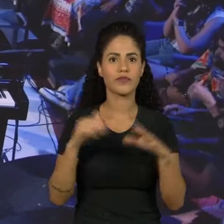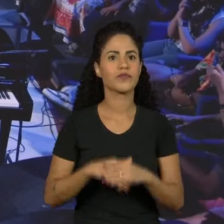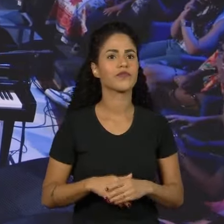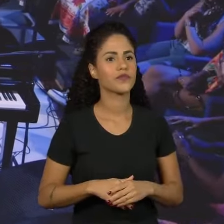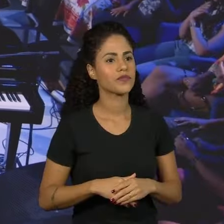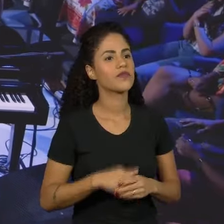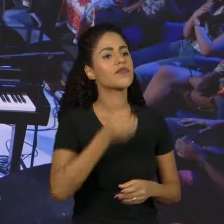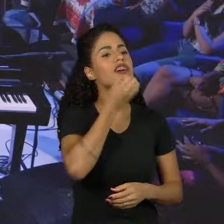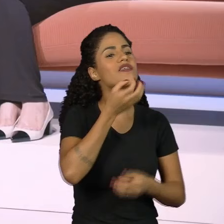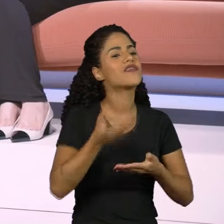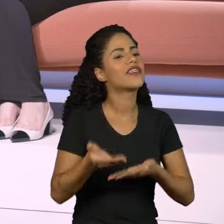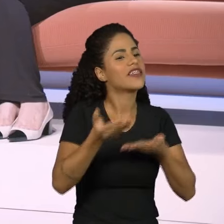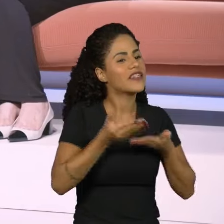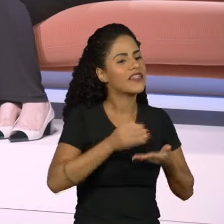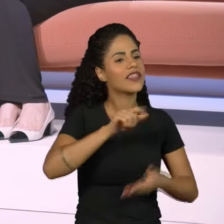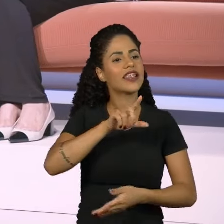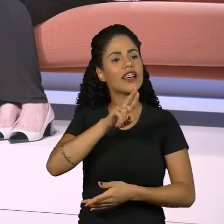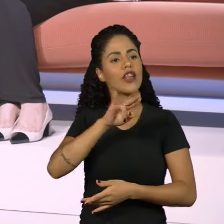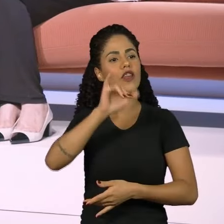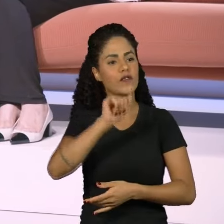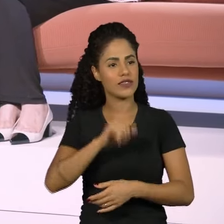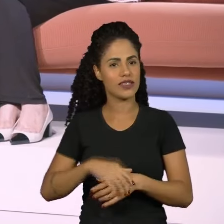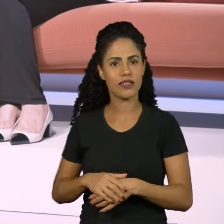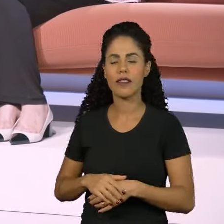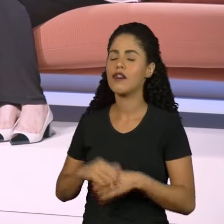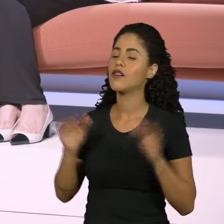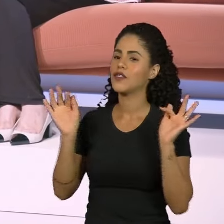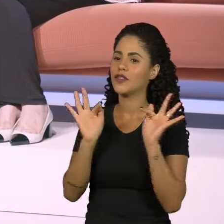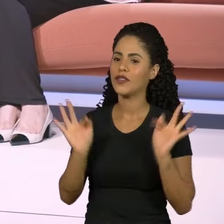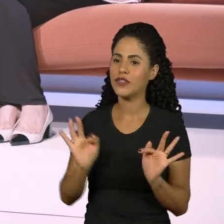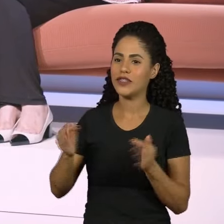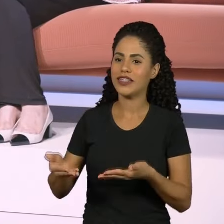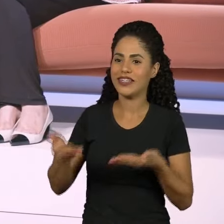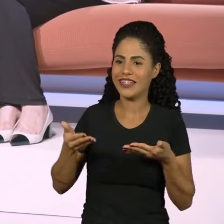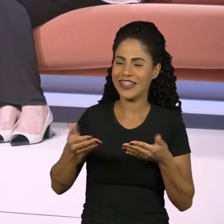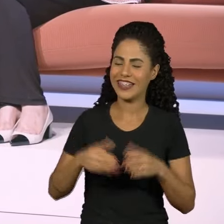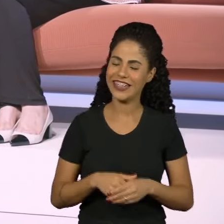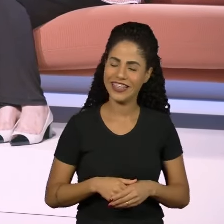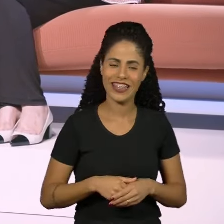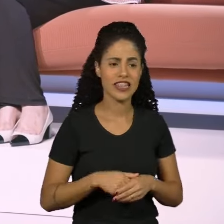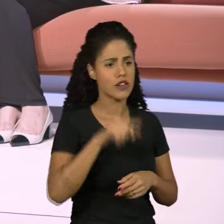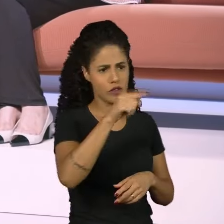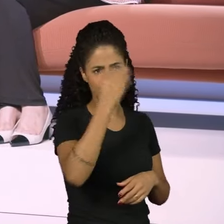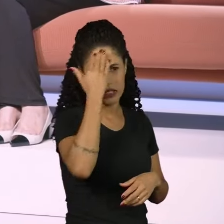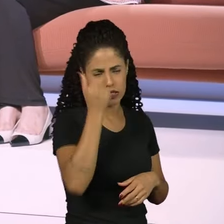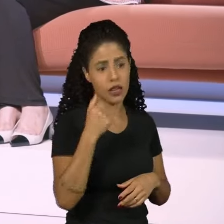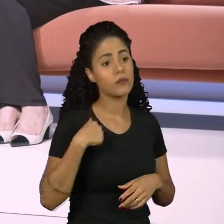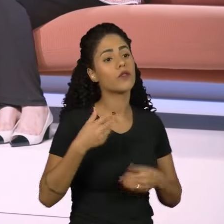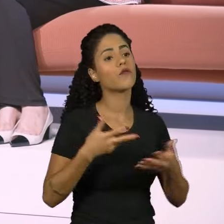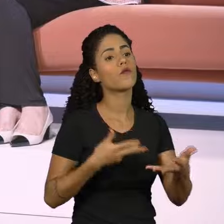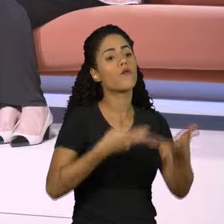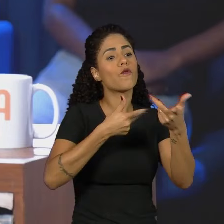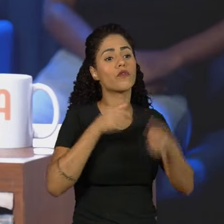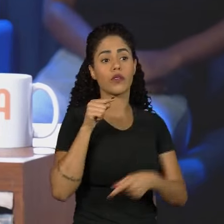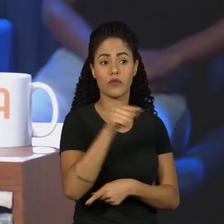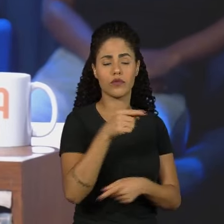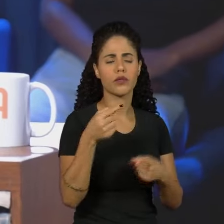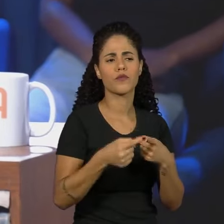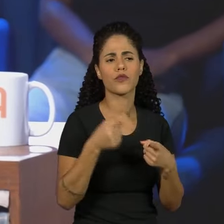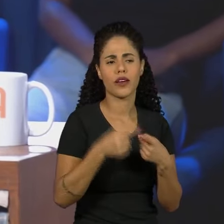Bem-vinda, Lúcia. Que bom te receber aqui. Estou muito feliz de estar aqui com vocês. Muito feliz mesmo. Você sabe que eu fiz questão de te convidar, sim, porque